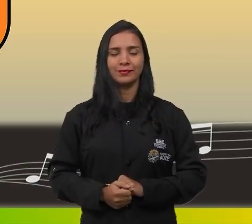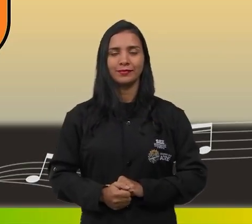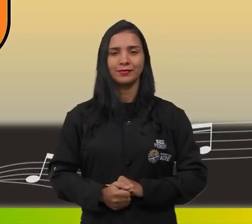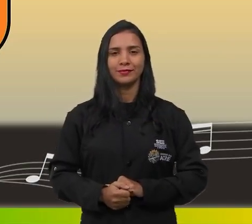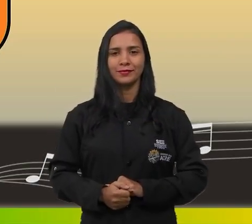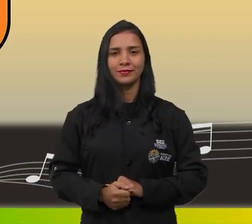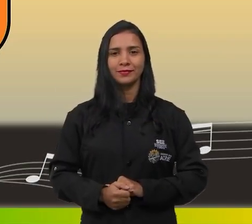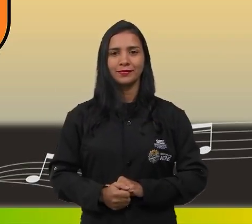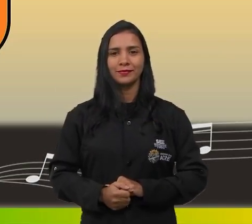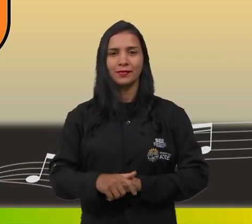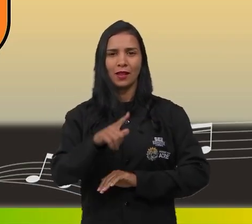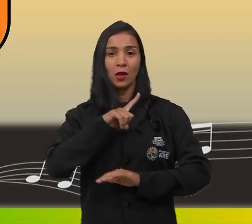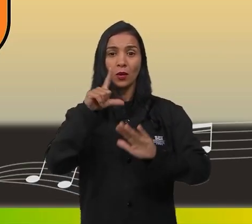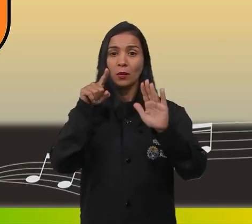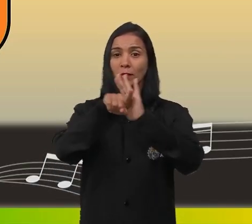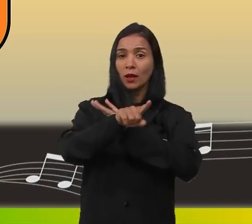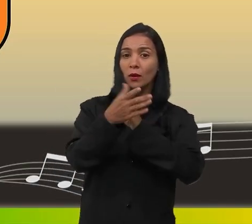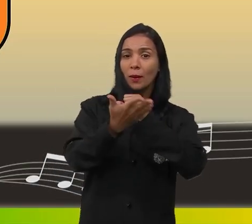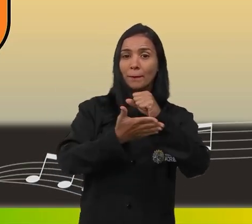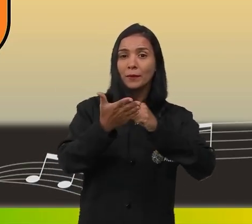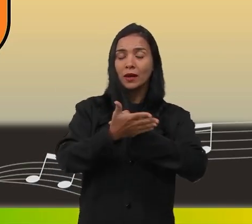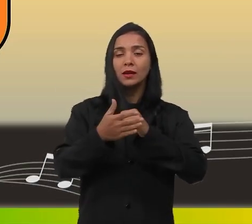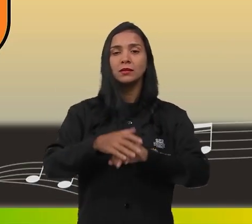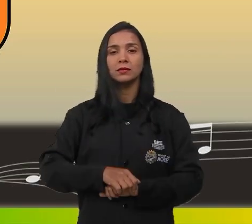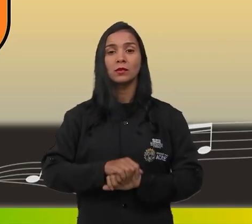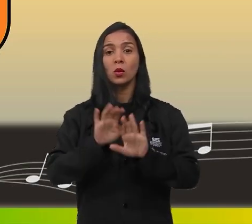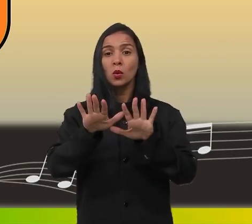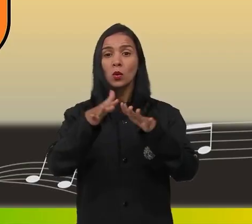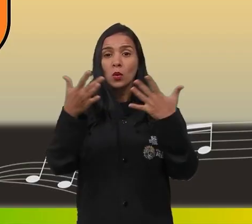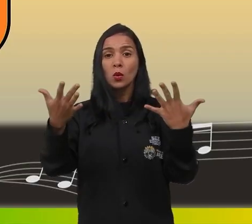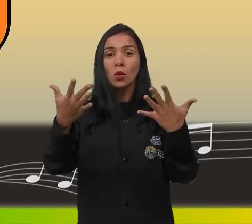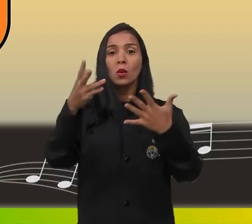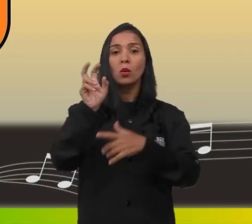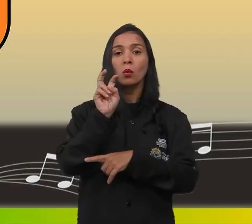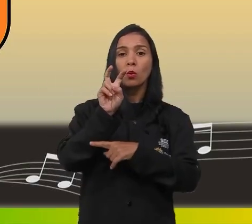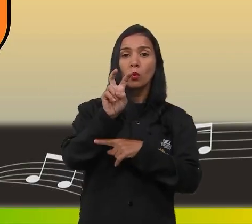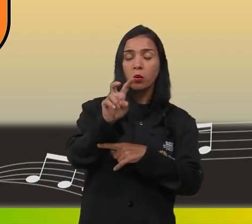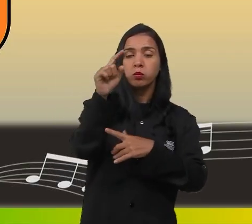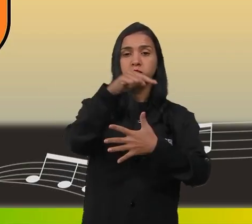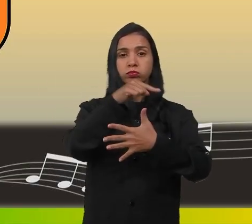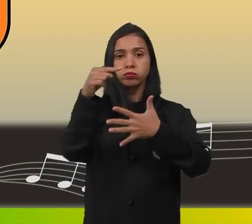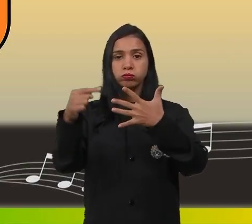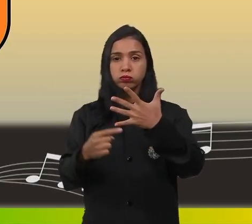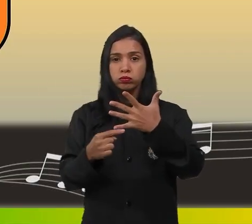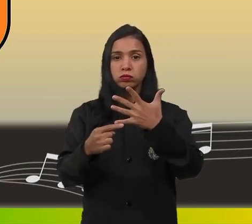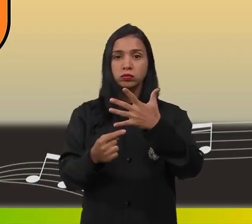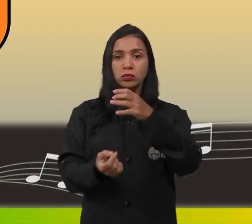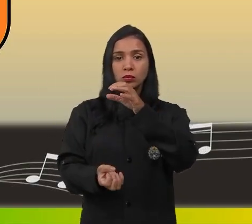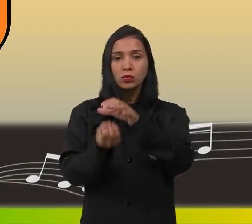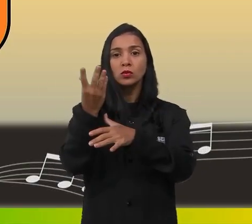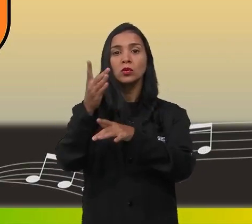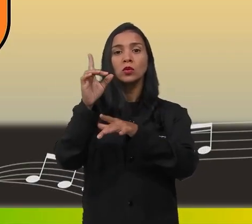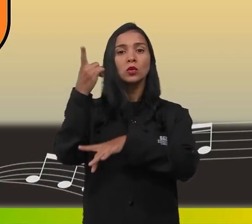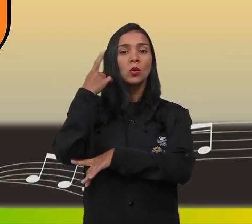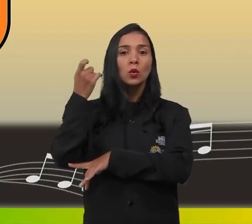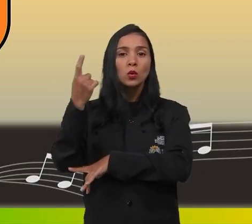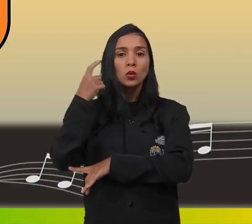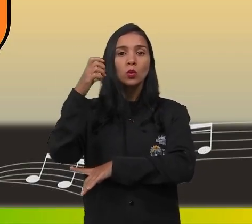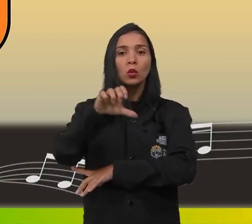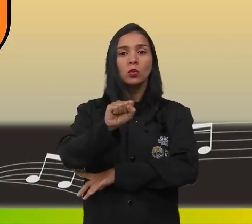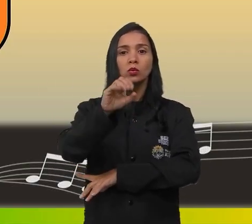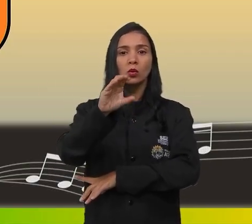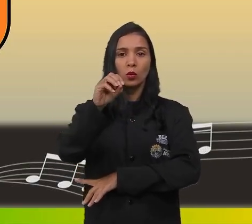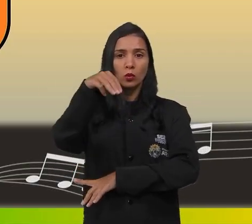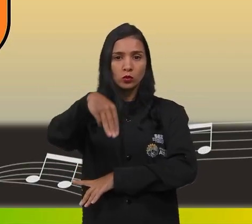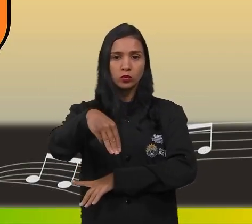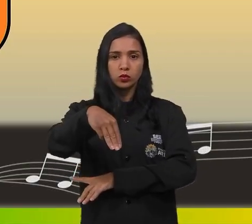Aí a gente tem uma pergunta básica. Quais os 5 elementos formadores do som? Que a gente observou lá no início